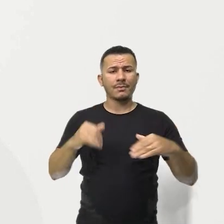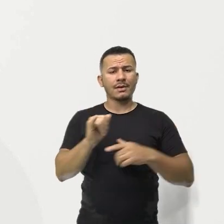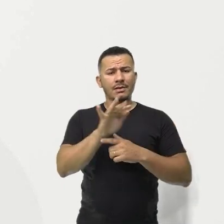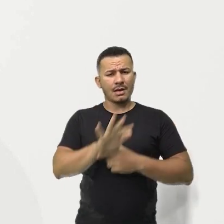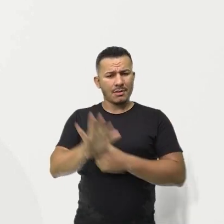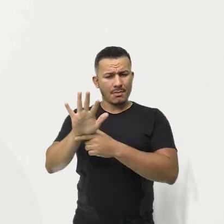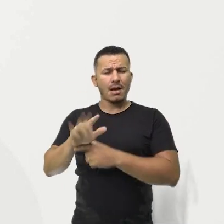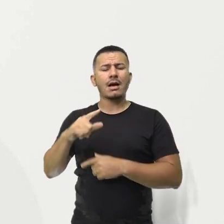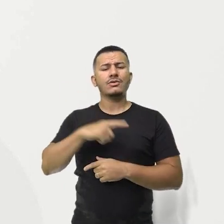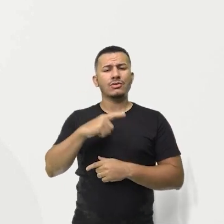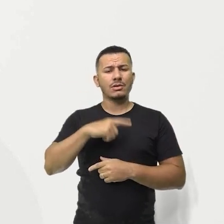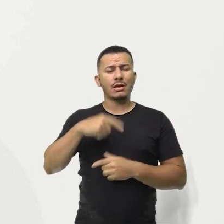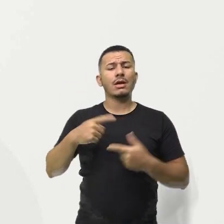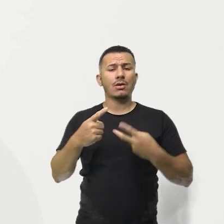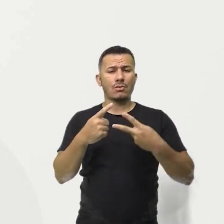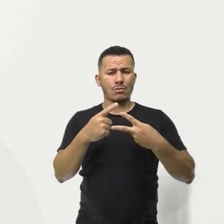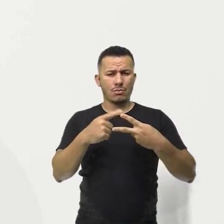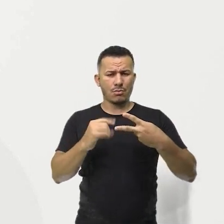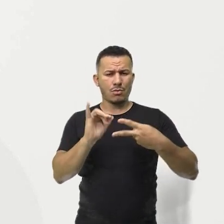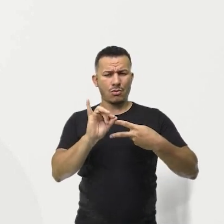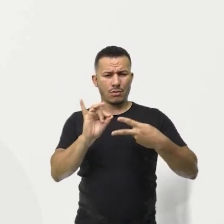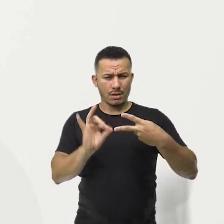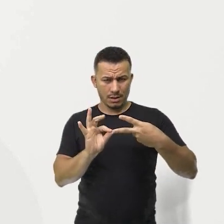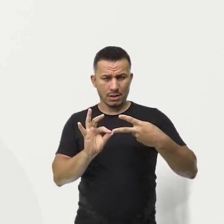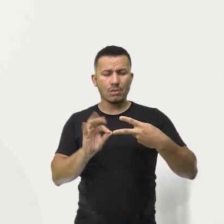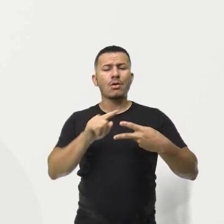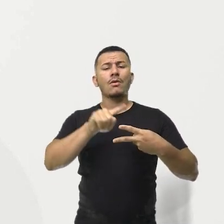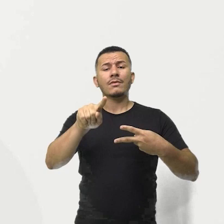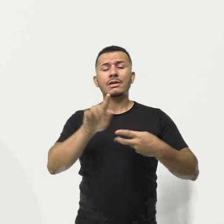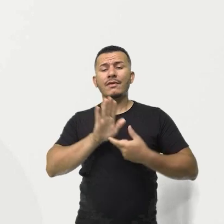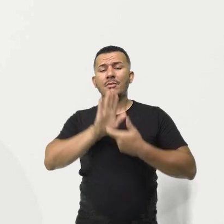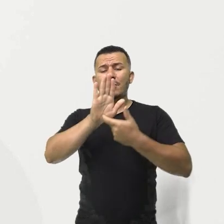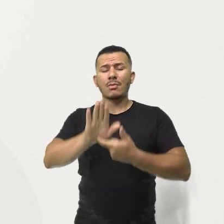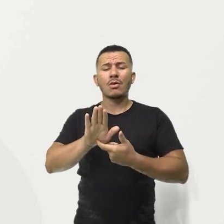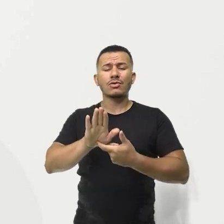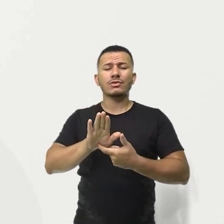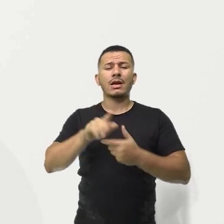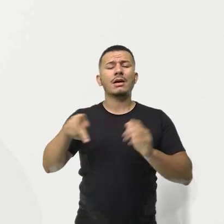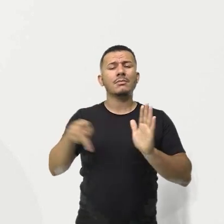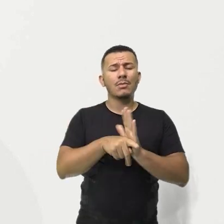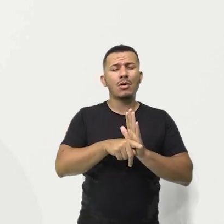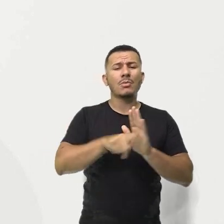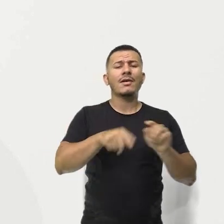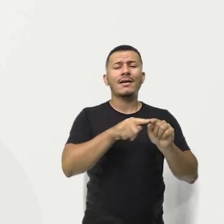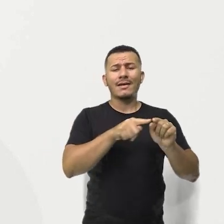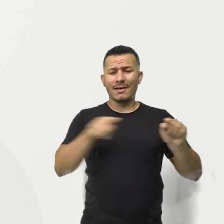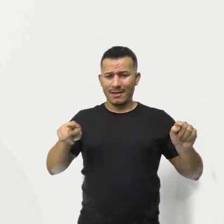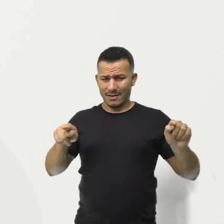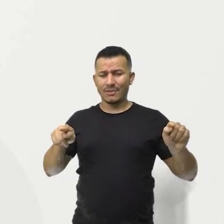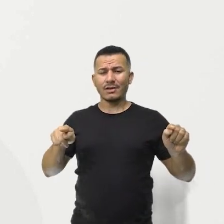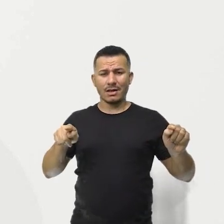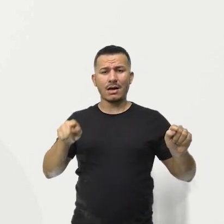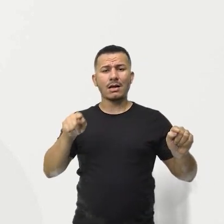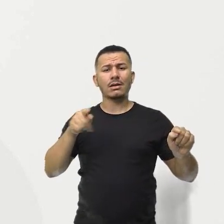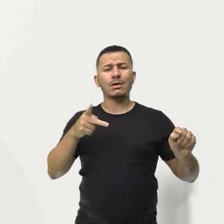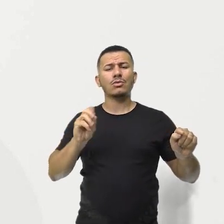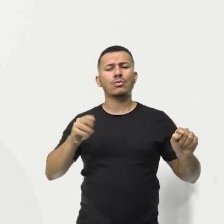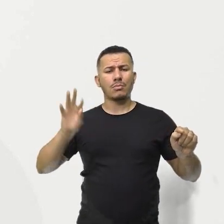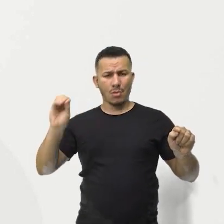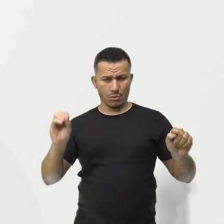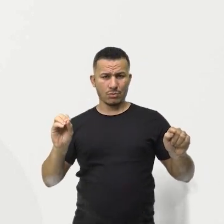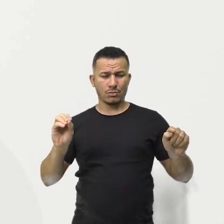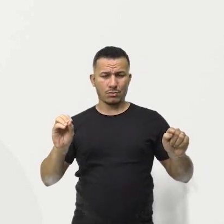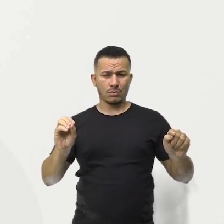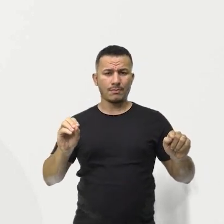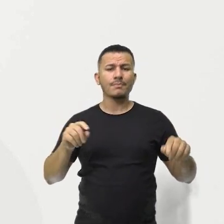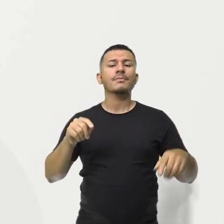figura abaixo, temos um polígono representado no plano cartesiano. Indique as coordenadas dos seus pontos. Olha